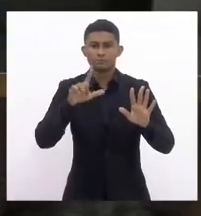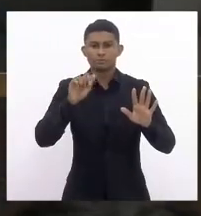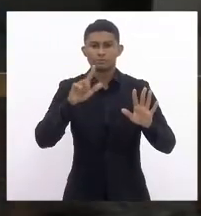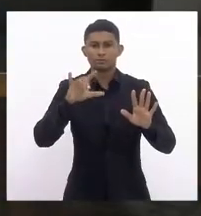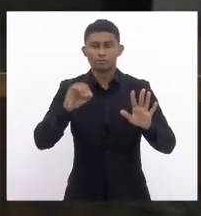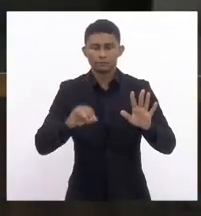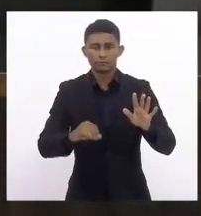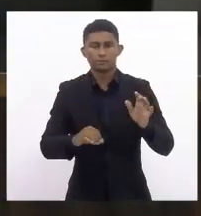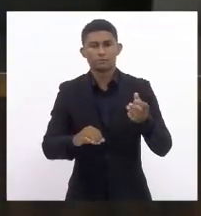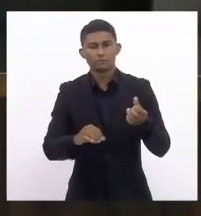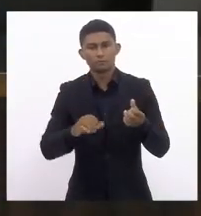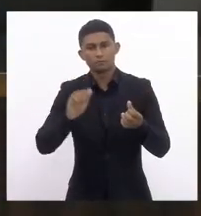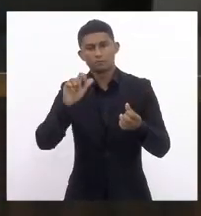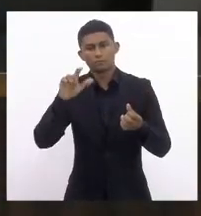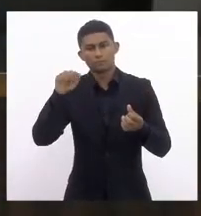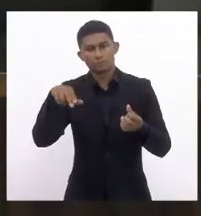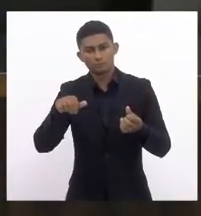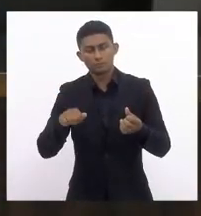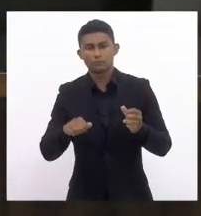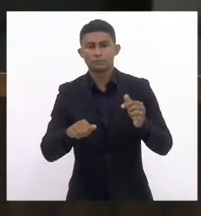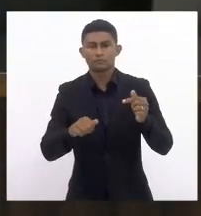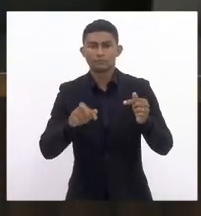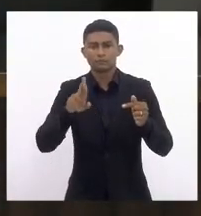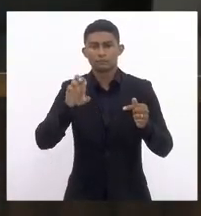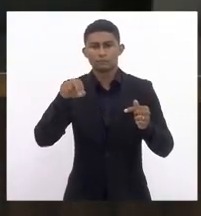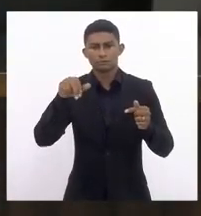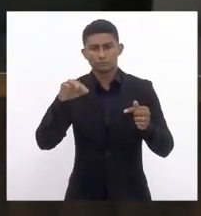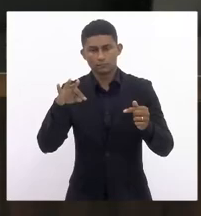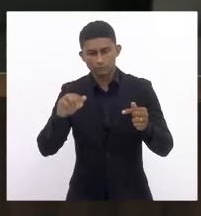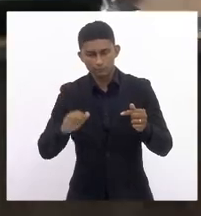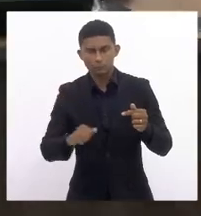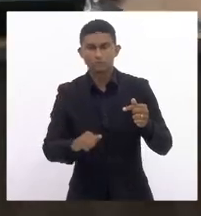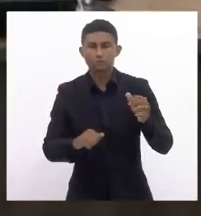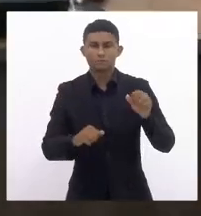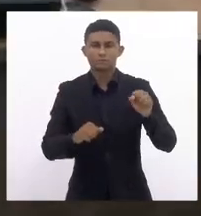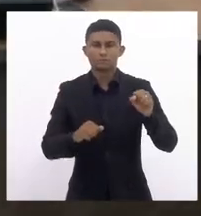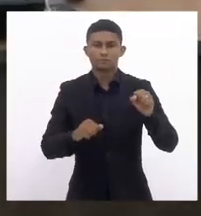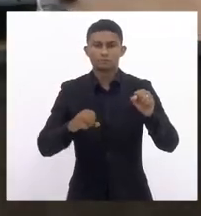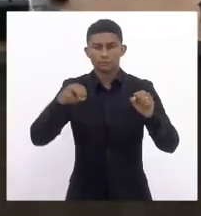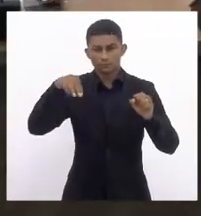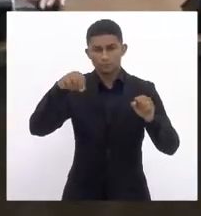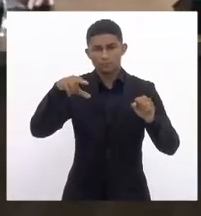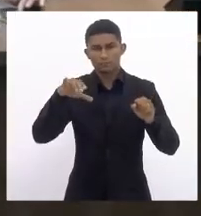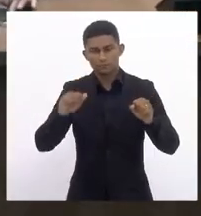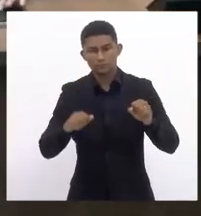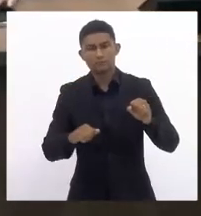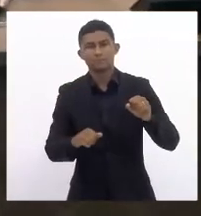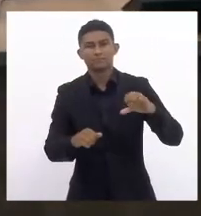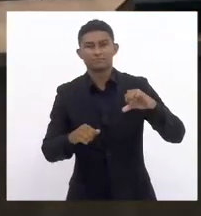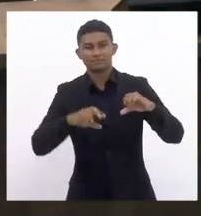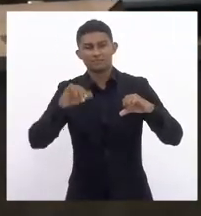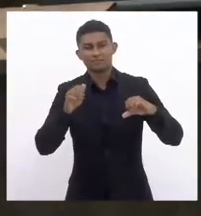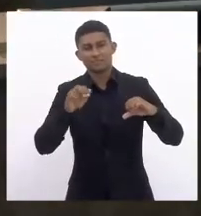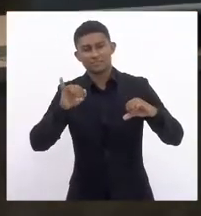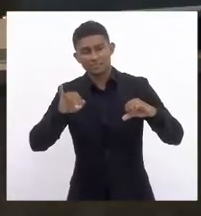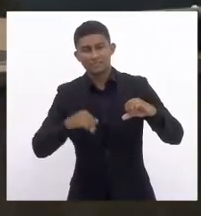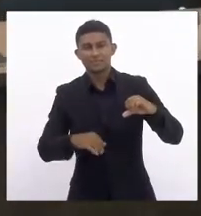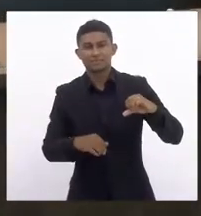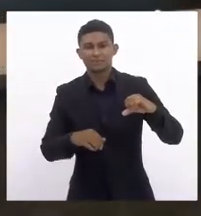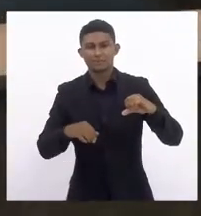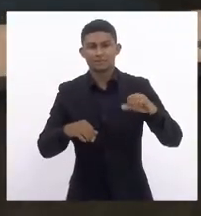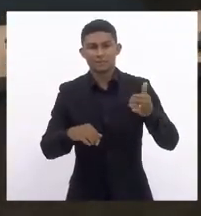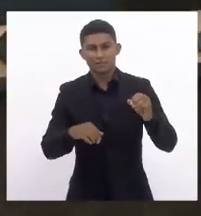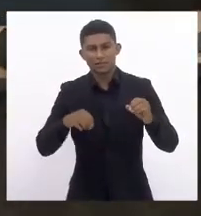Serafini, Alana Passos, Renata Souza, Valdo Ceasa, Mônica, Jair, Célia, deputado Noel de